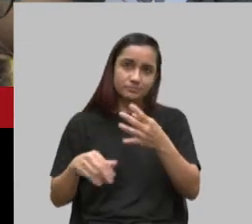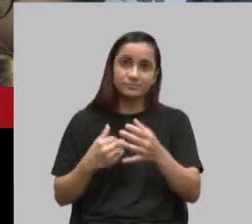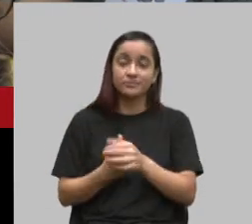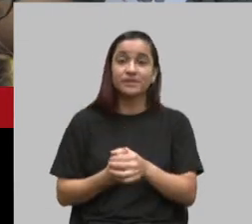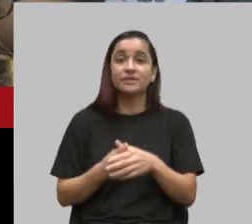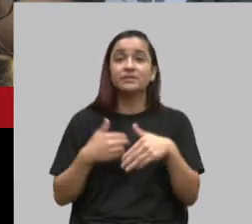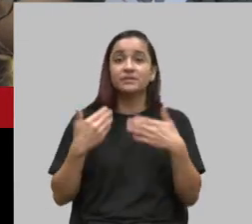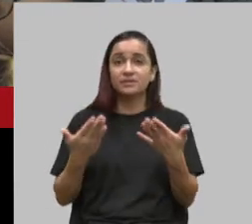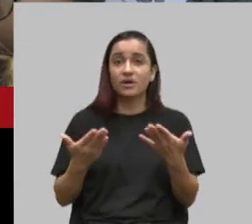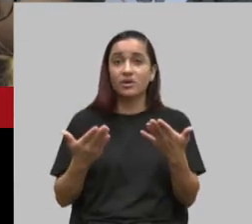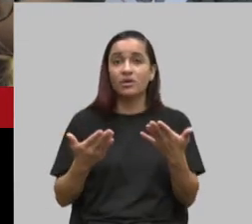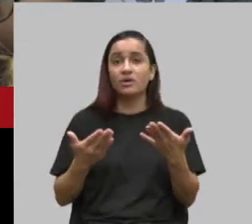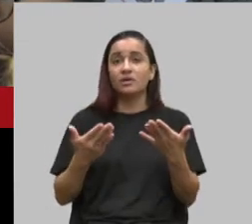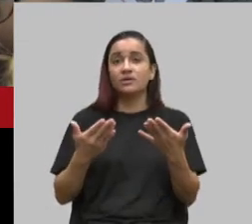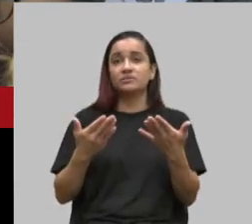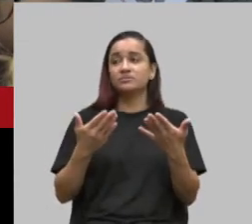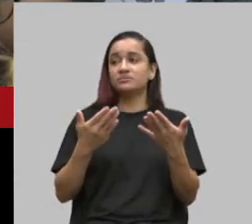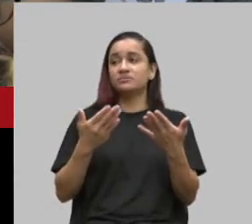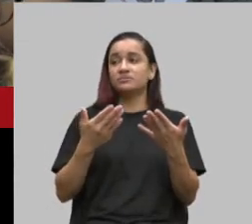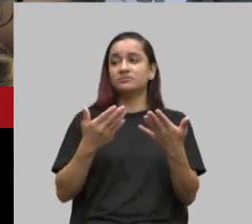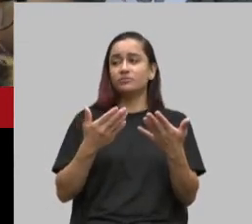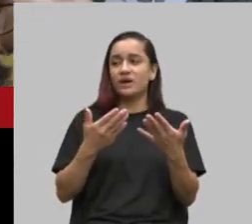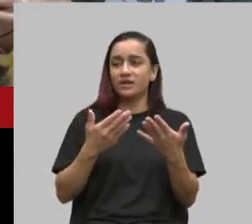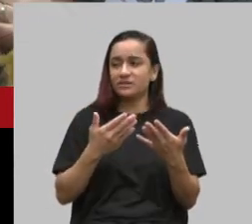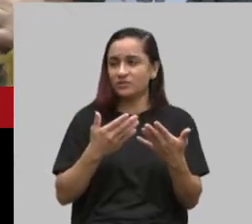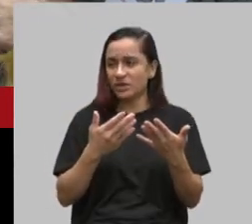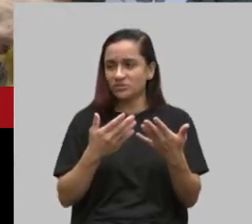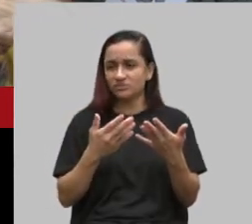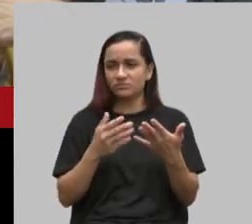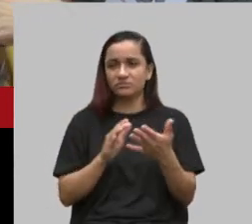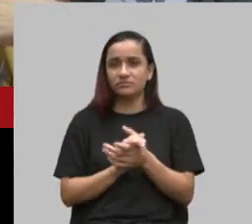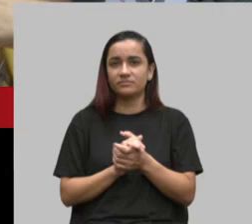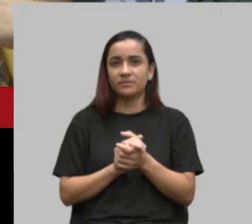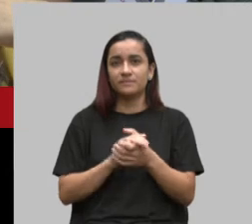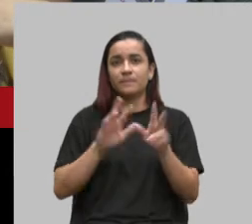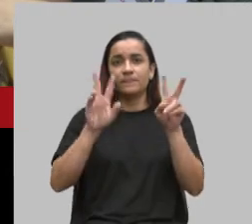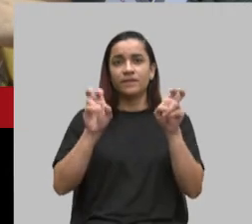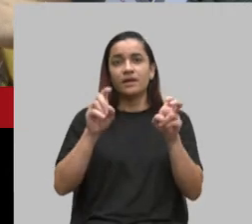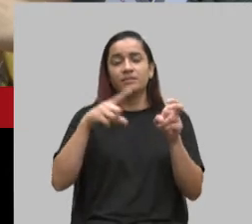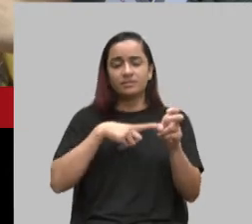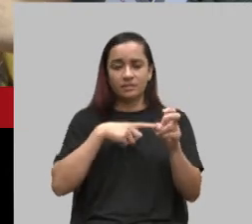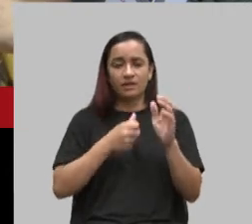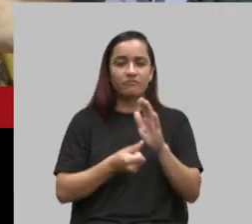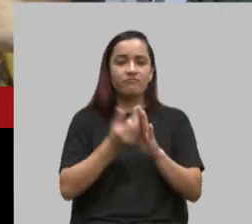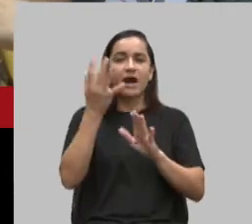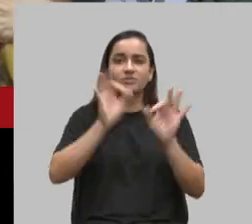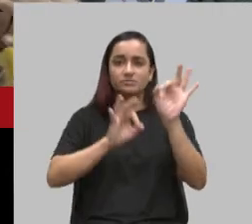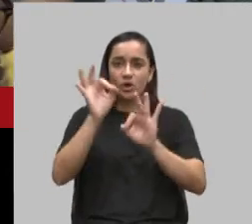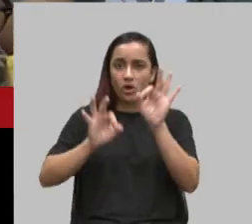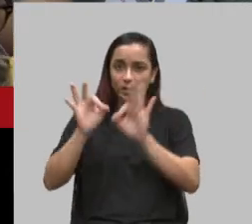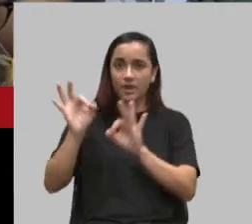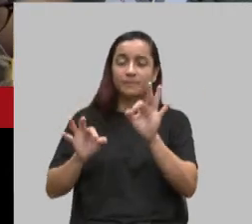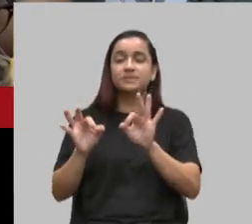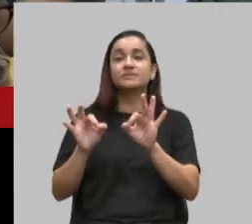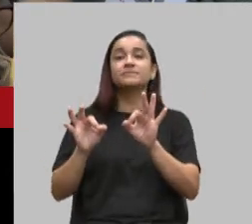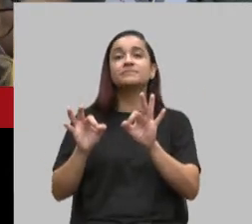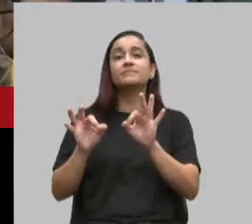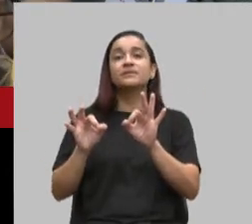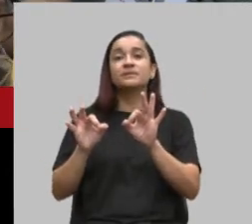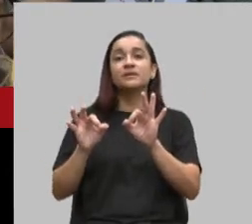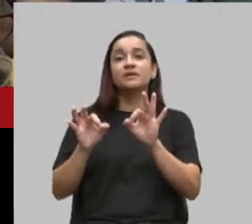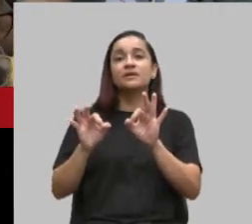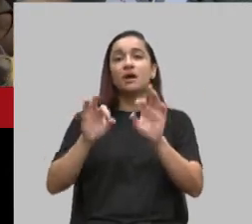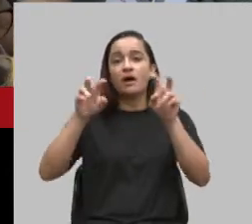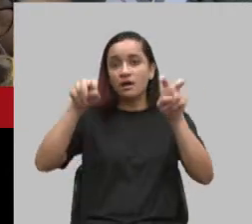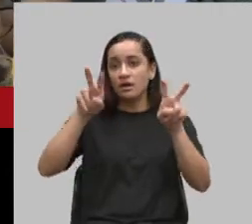notório por não é difícil pesquisar que existem vários desses tipos de programas ofertados tanto pelo país quanto